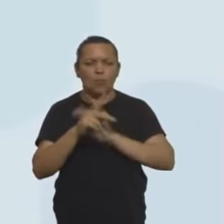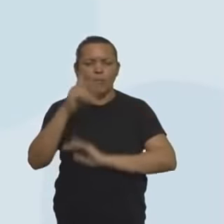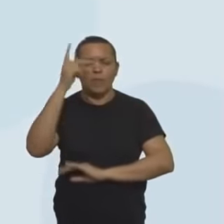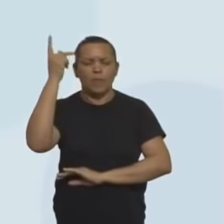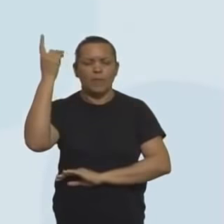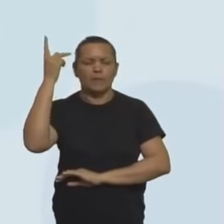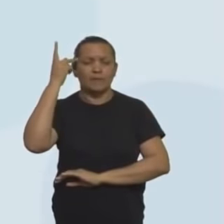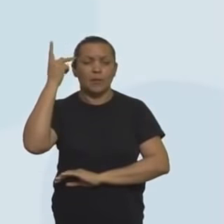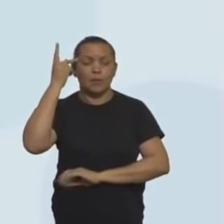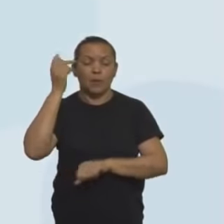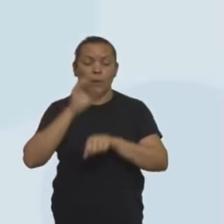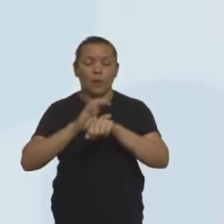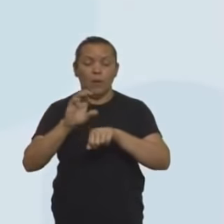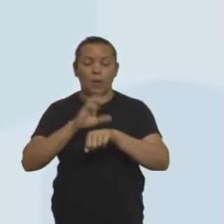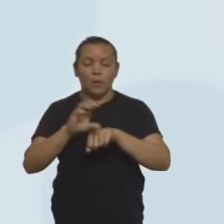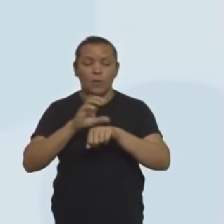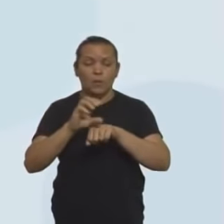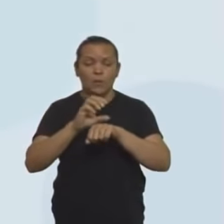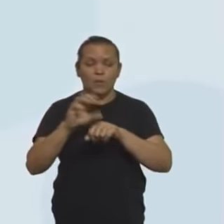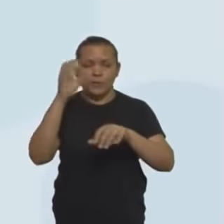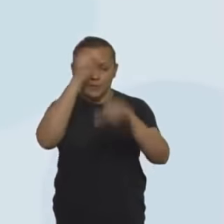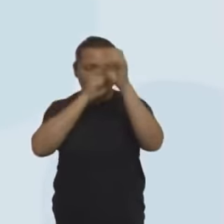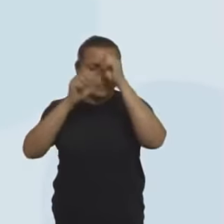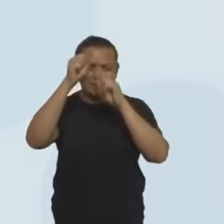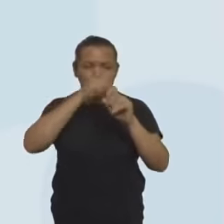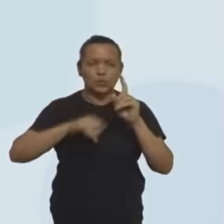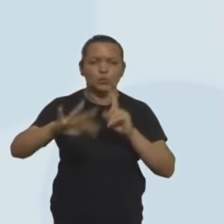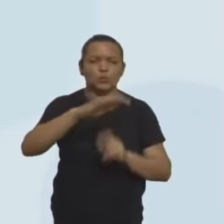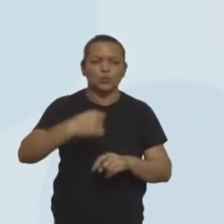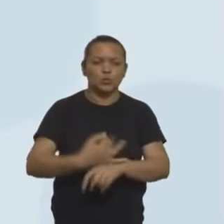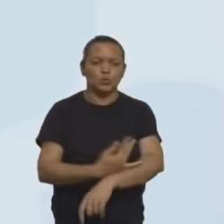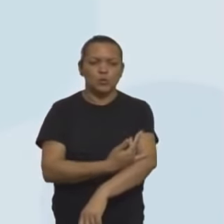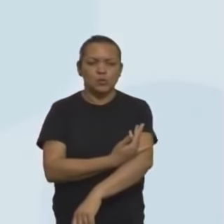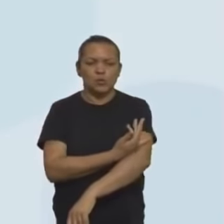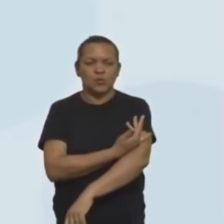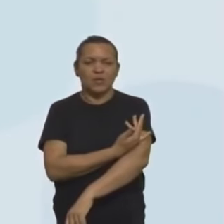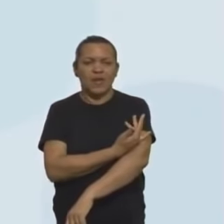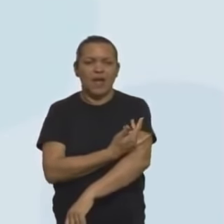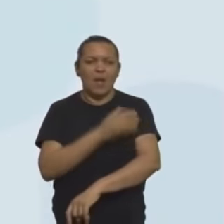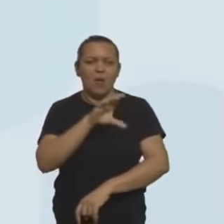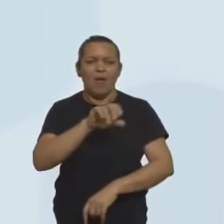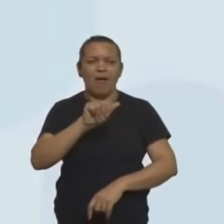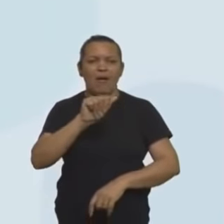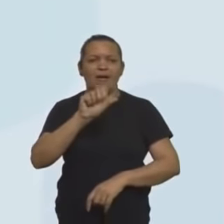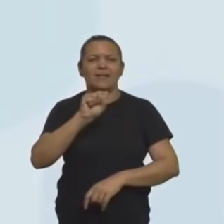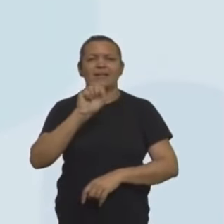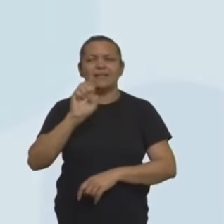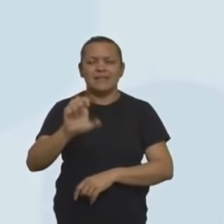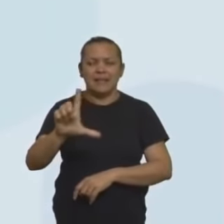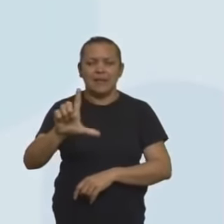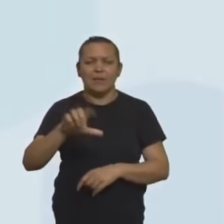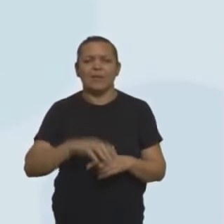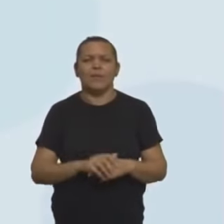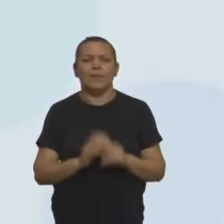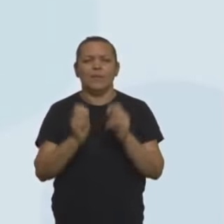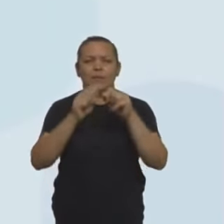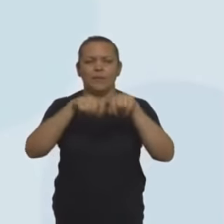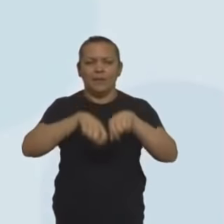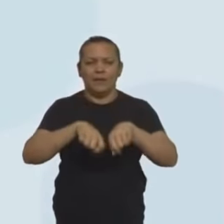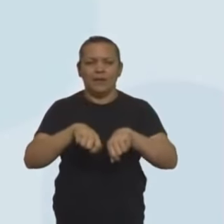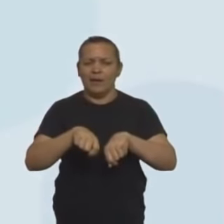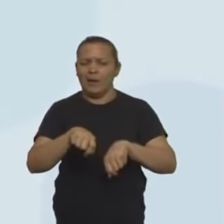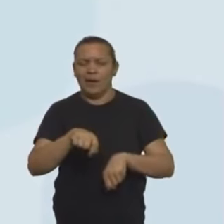tem cursos de aprendizagem socioemocional voltados para o CASEL, que então, e que é